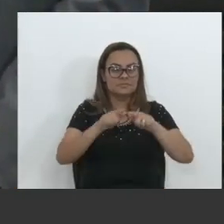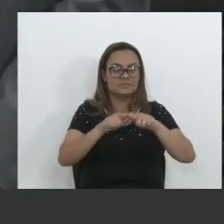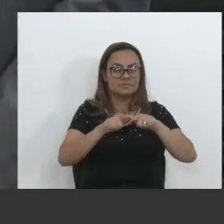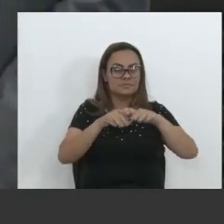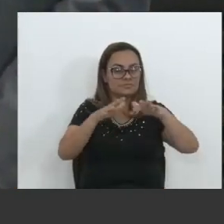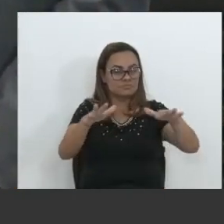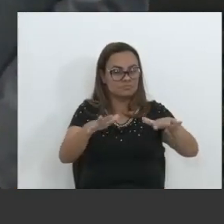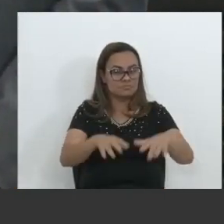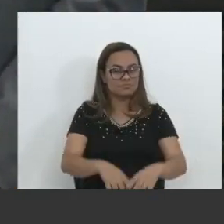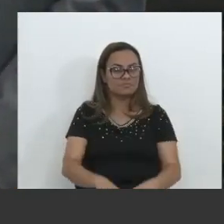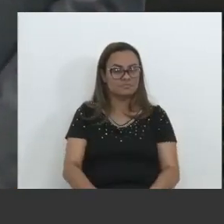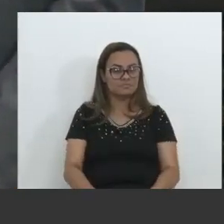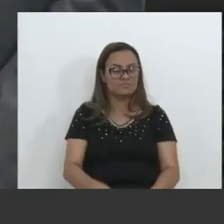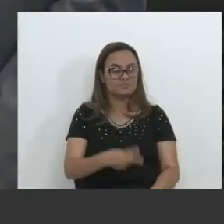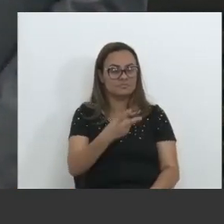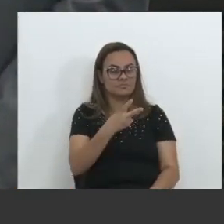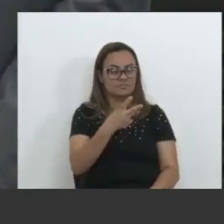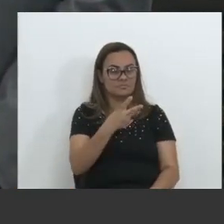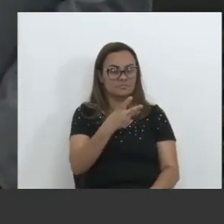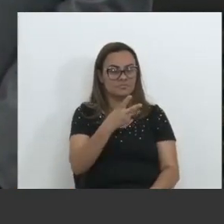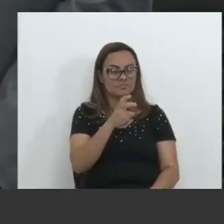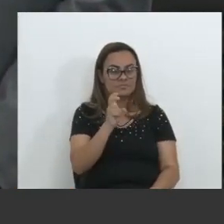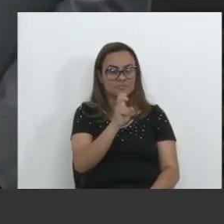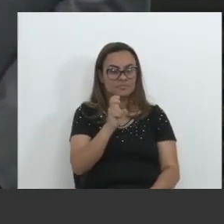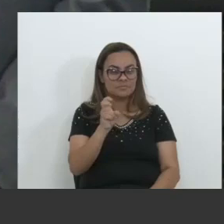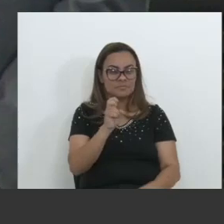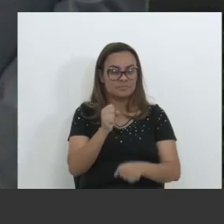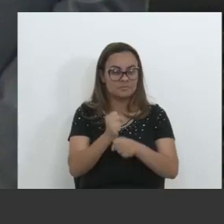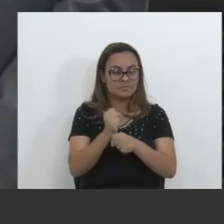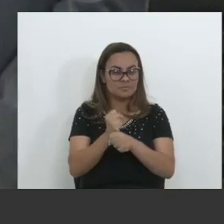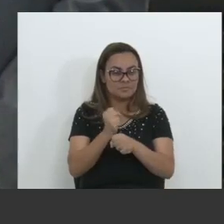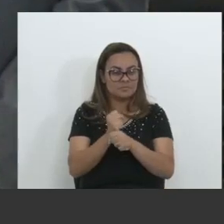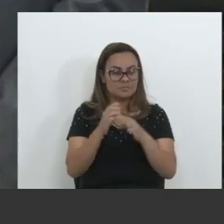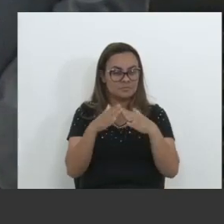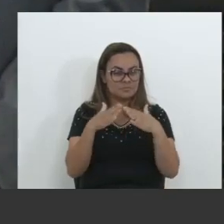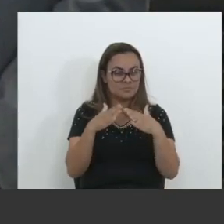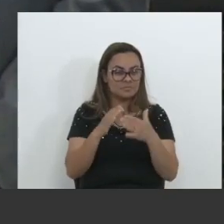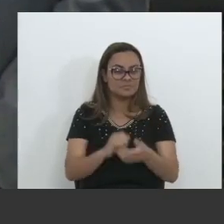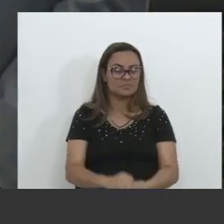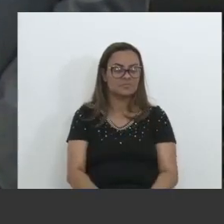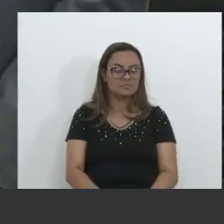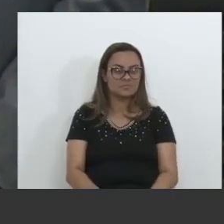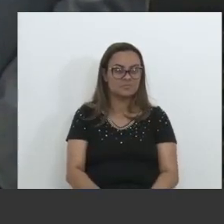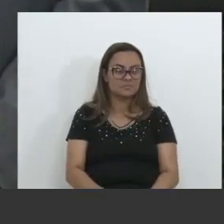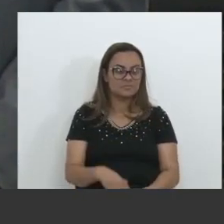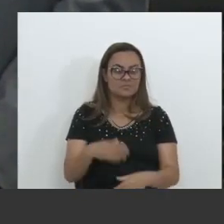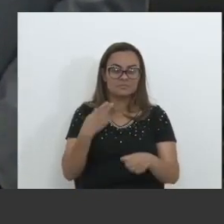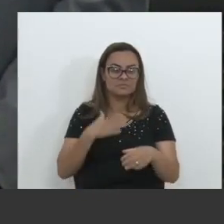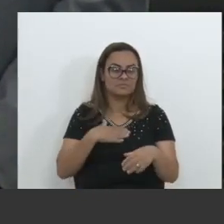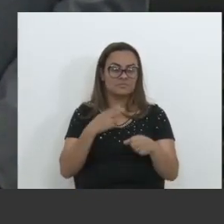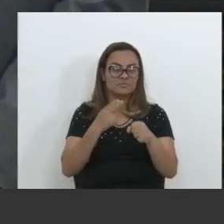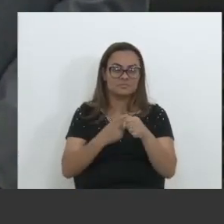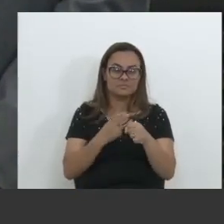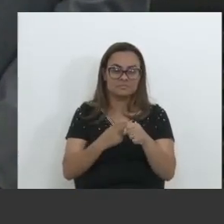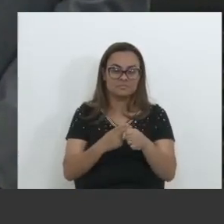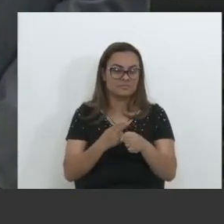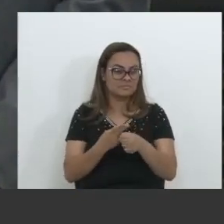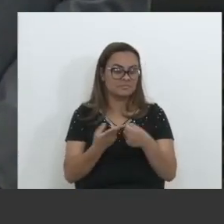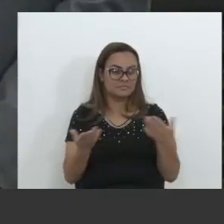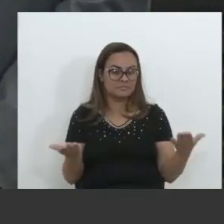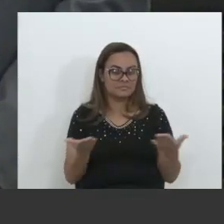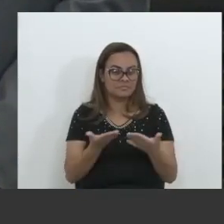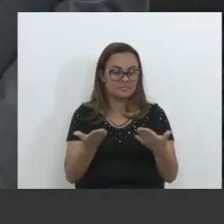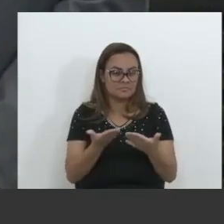eu tô há 55 anos em Guarulhos e para mim é a minha cidade e aqui era